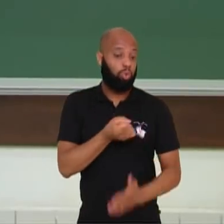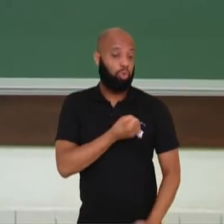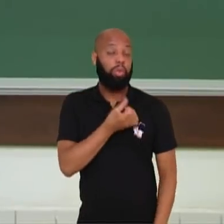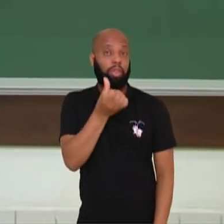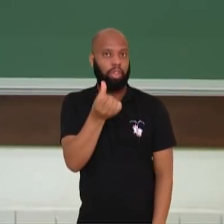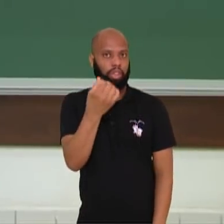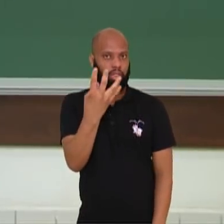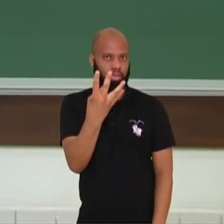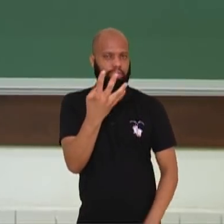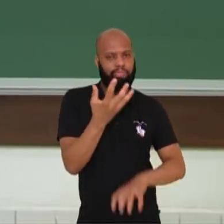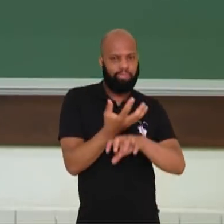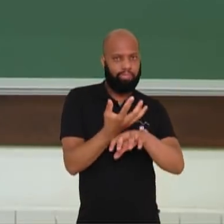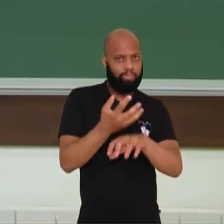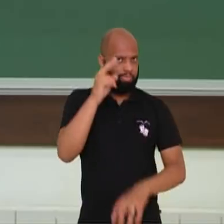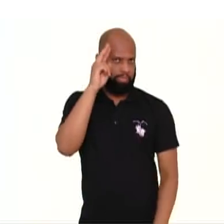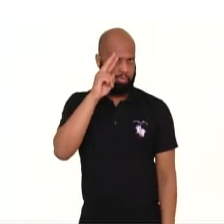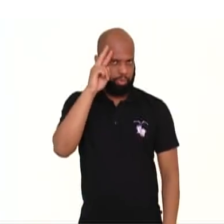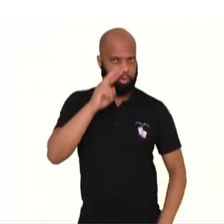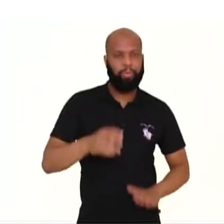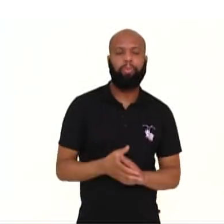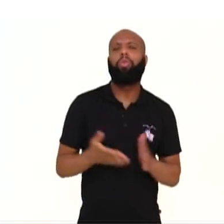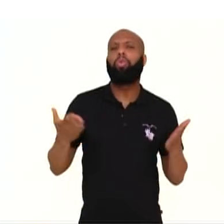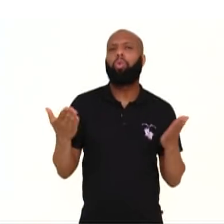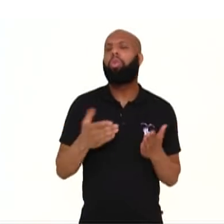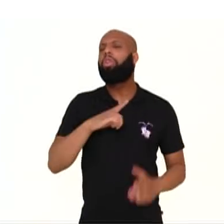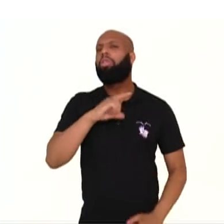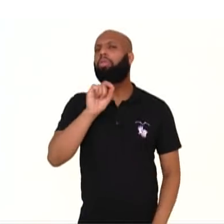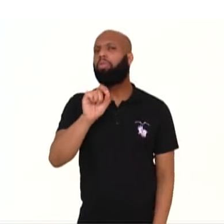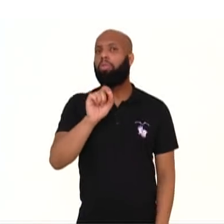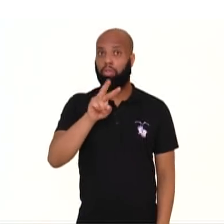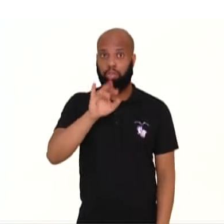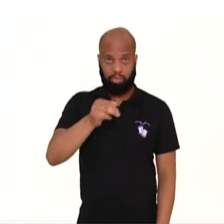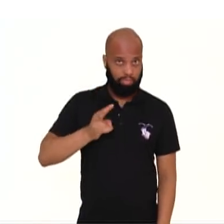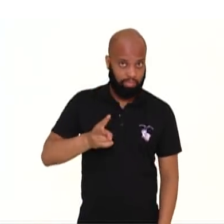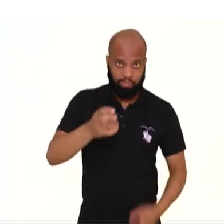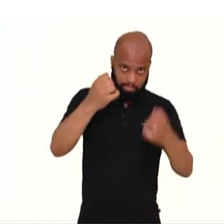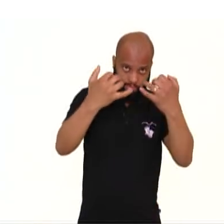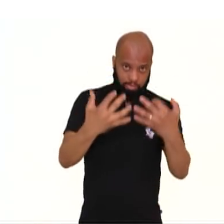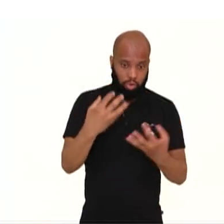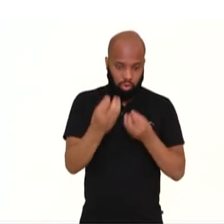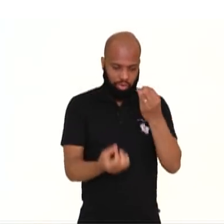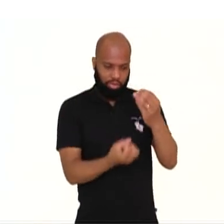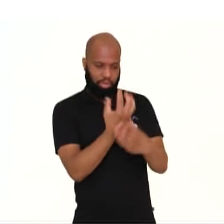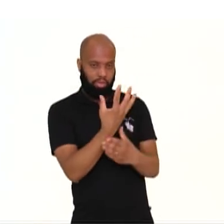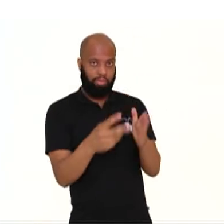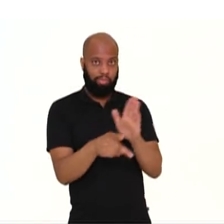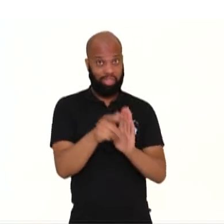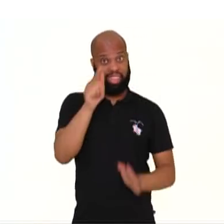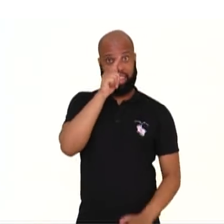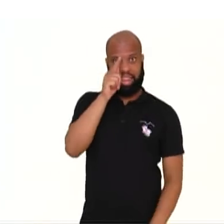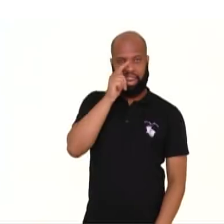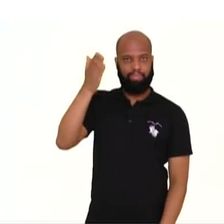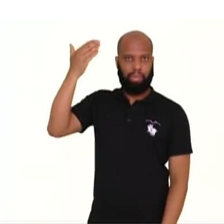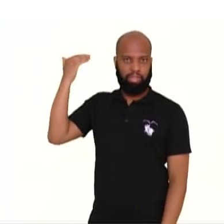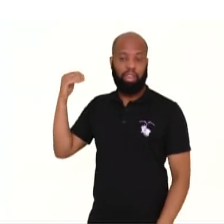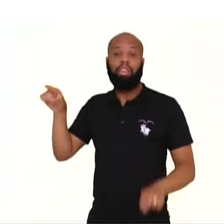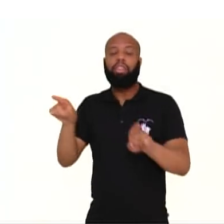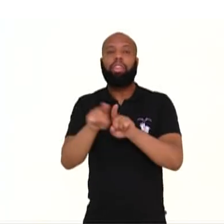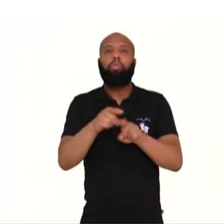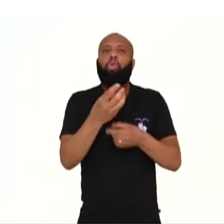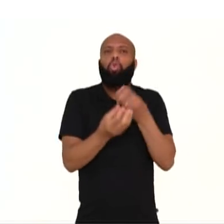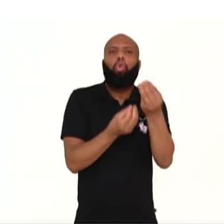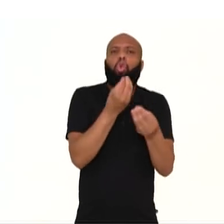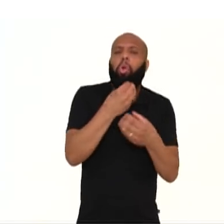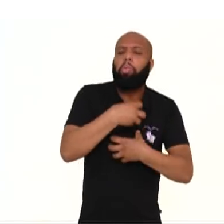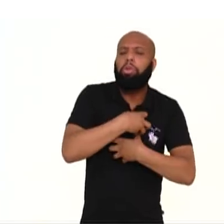História. Tudo bem, nesta aula de hoje nós vamos continuar explicando a formação da Grécia Antiga, enfatizando as transformações sociais e